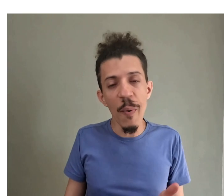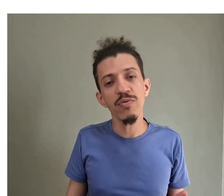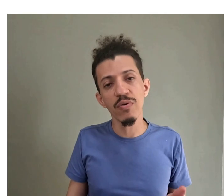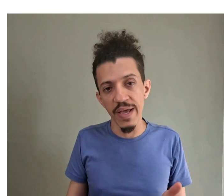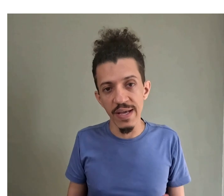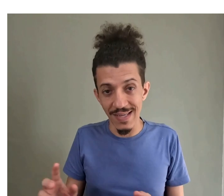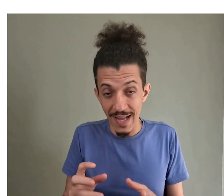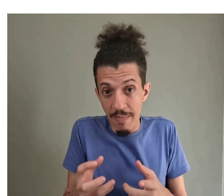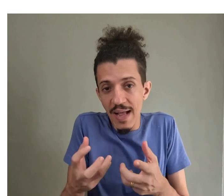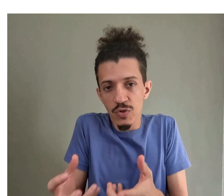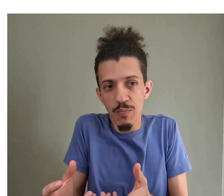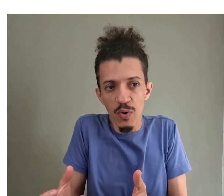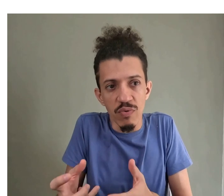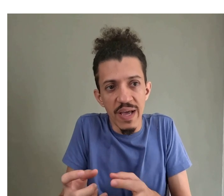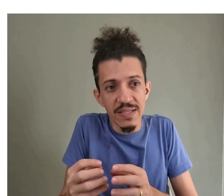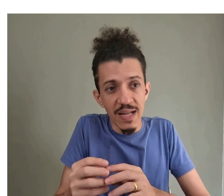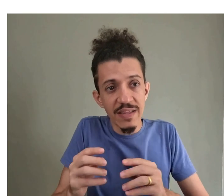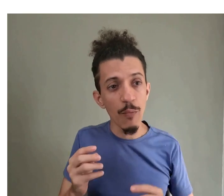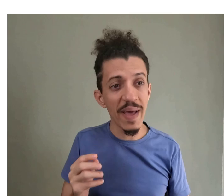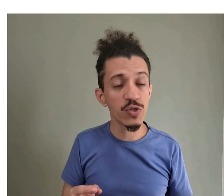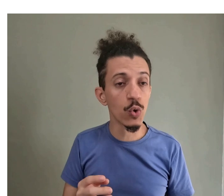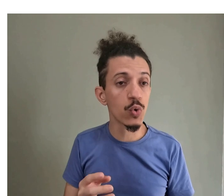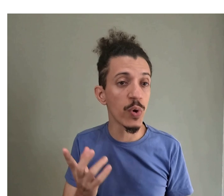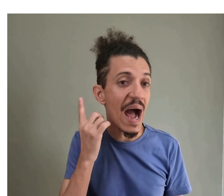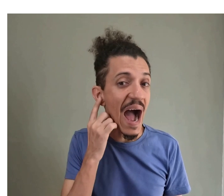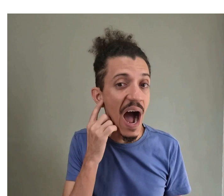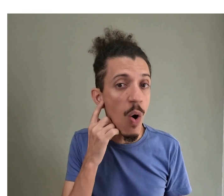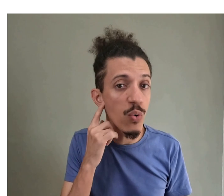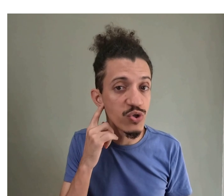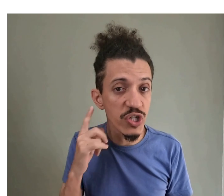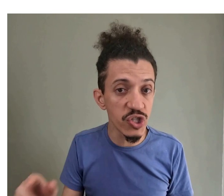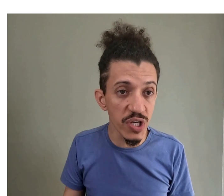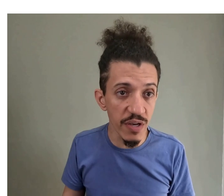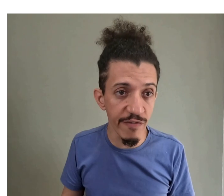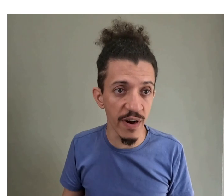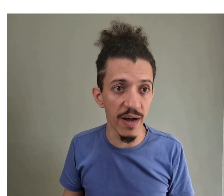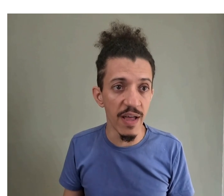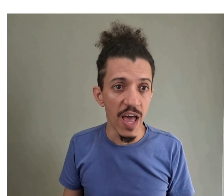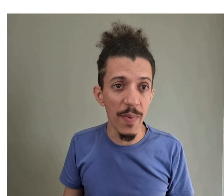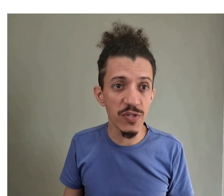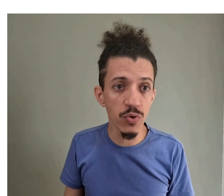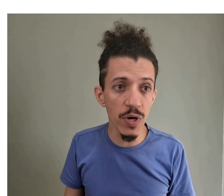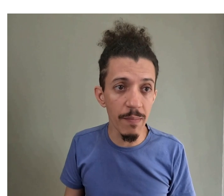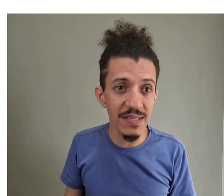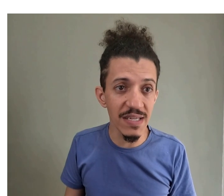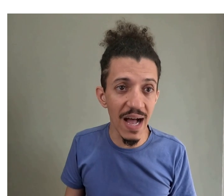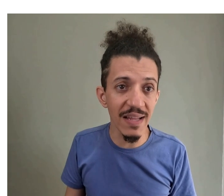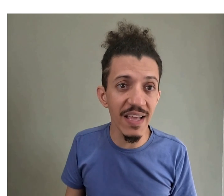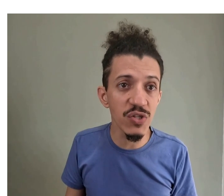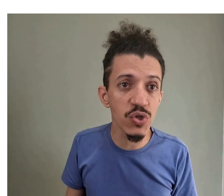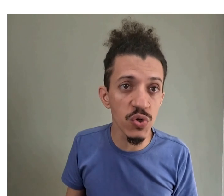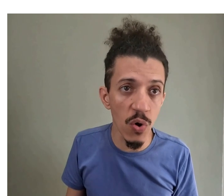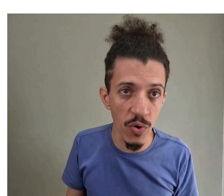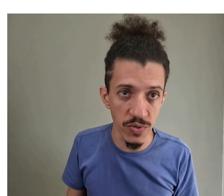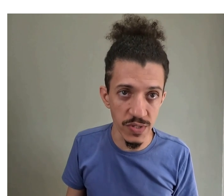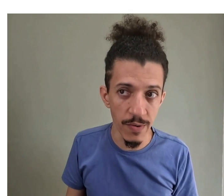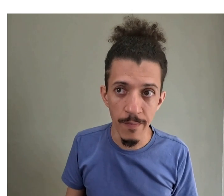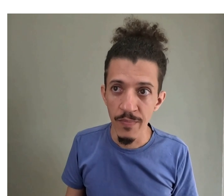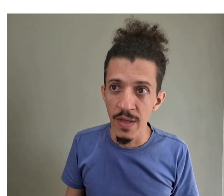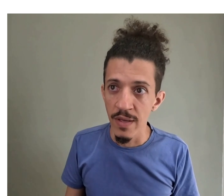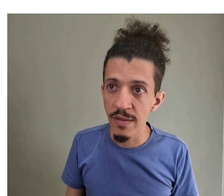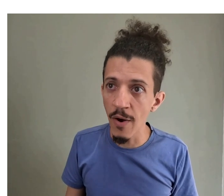o português, a gramática do português, ela tem uma estrutura auditiva, é uma estrutura baseada em